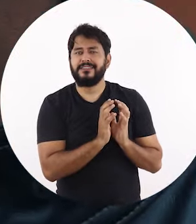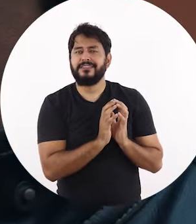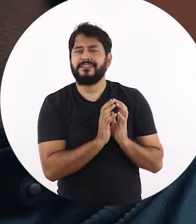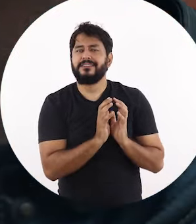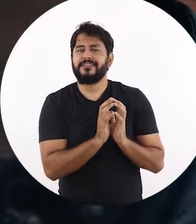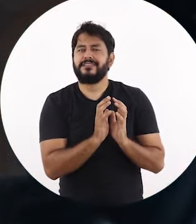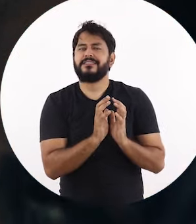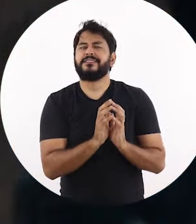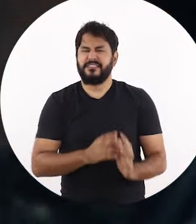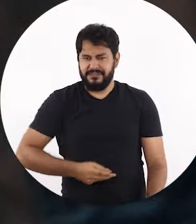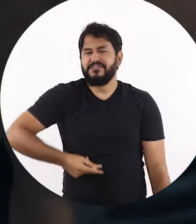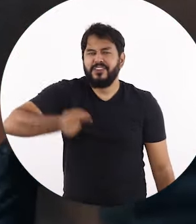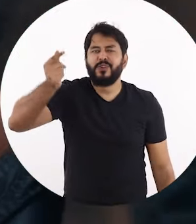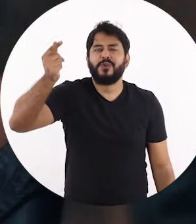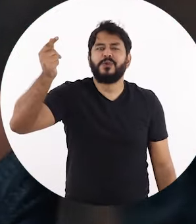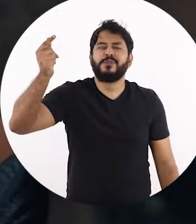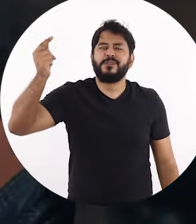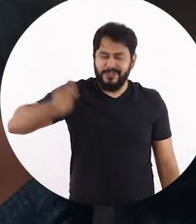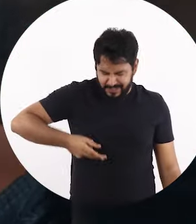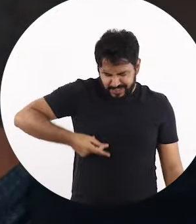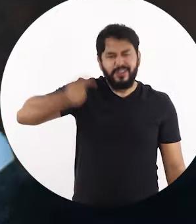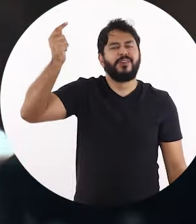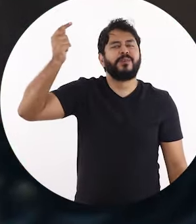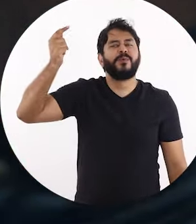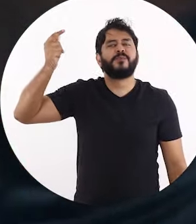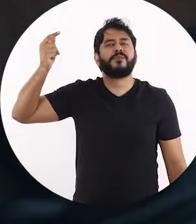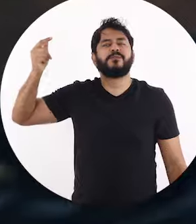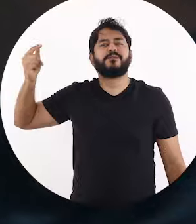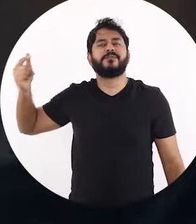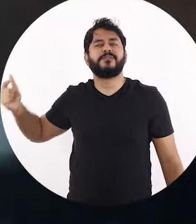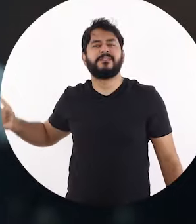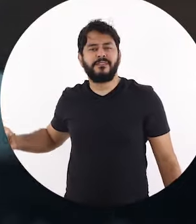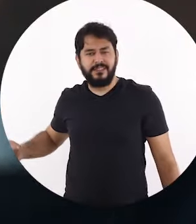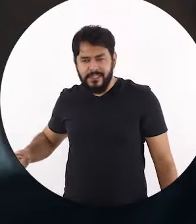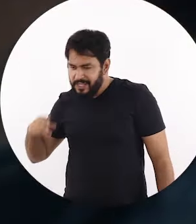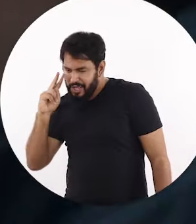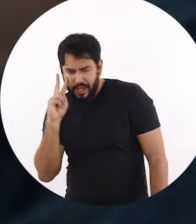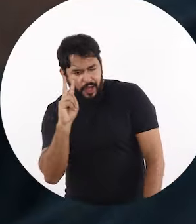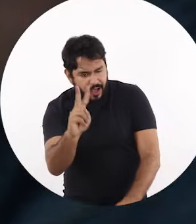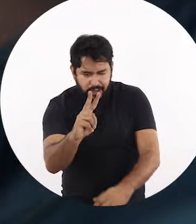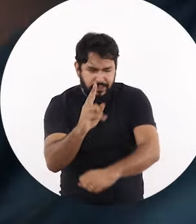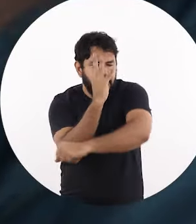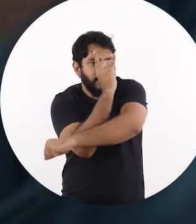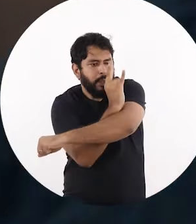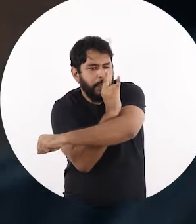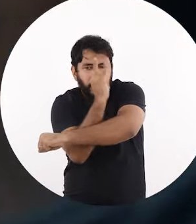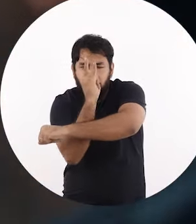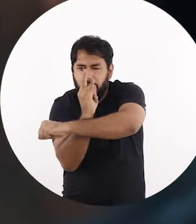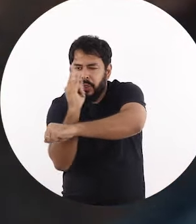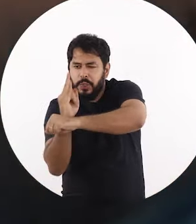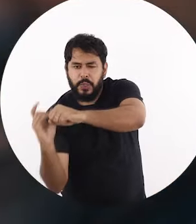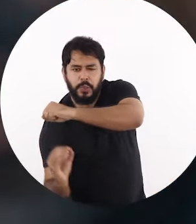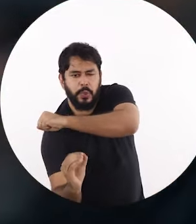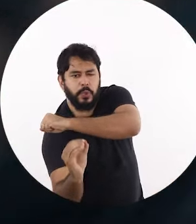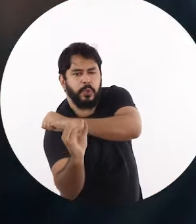Vou-me embora. Vou-me embora. Vou ver a Rua da Aurora, Imperatriz,